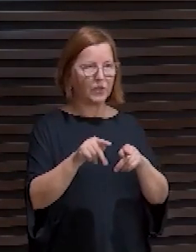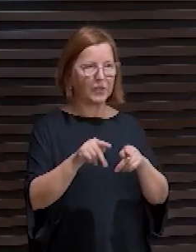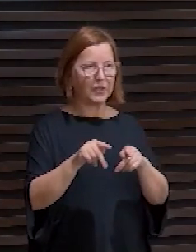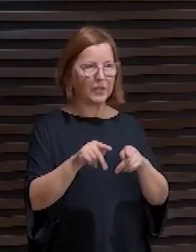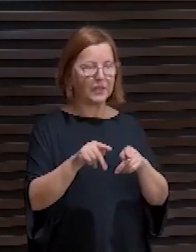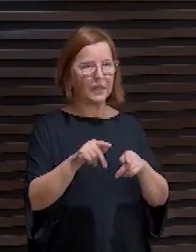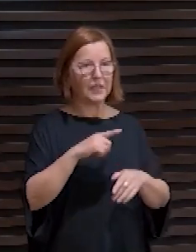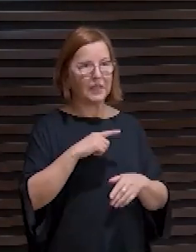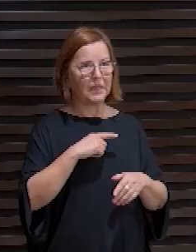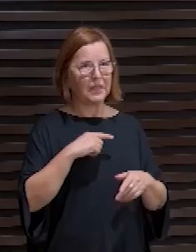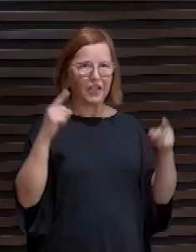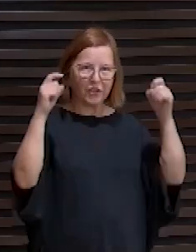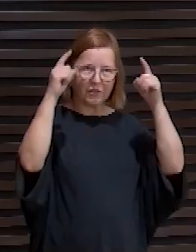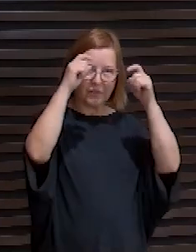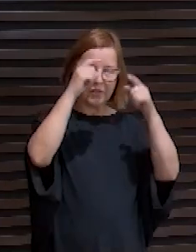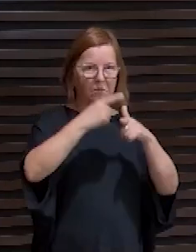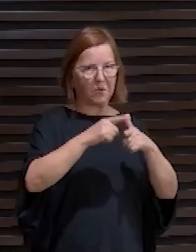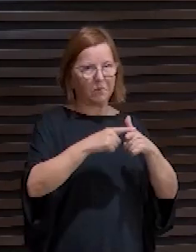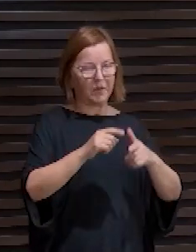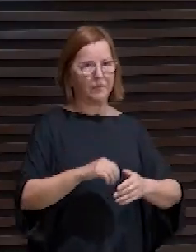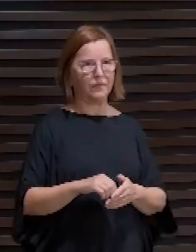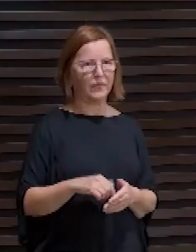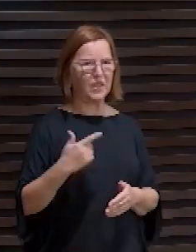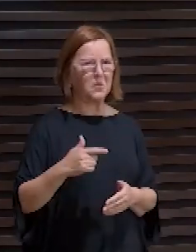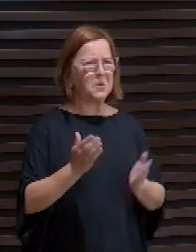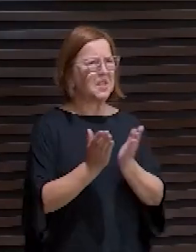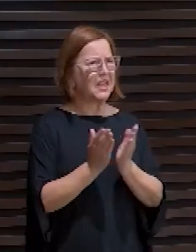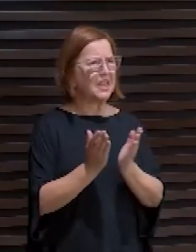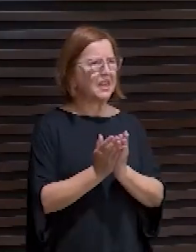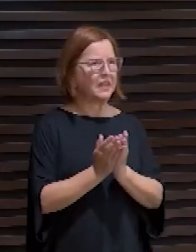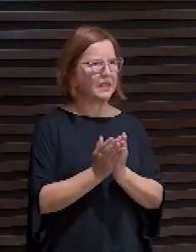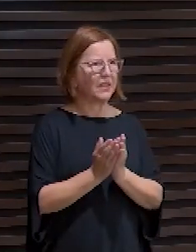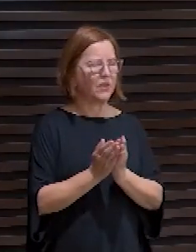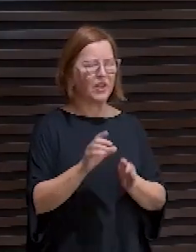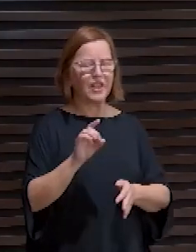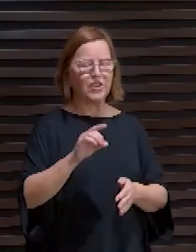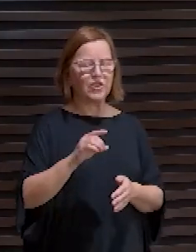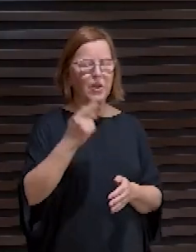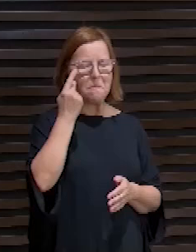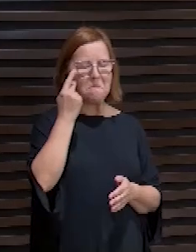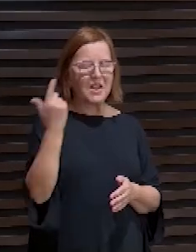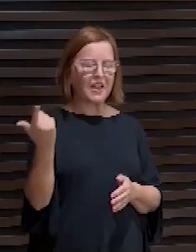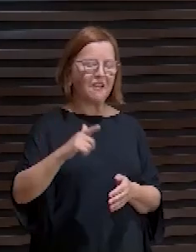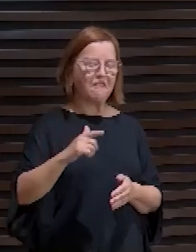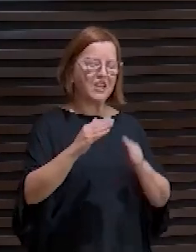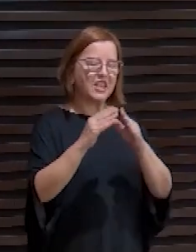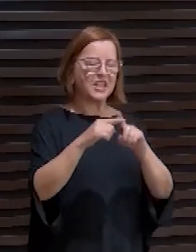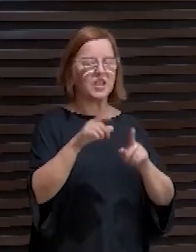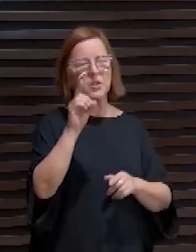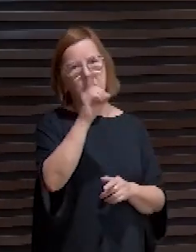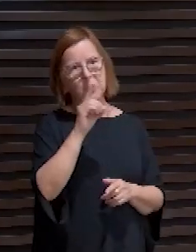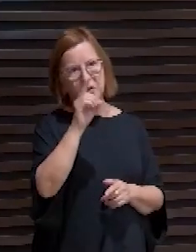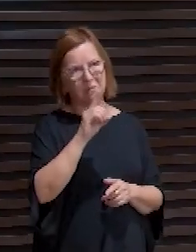de domingo. Um cristão sem compromisso. E por isso, nós precisamos provocar uns